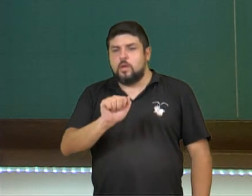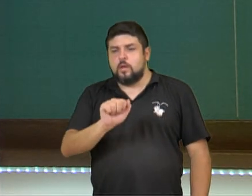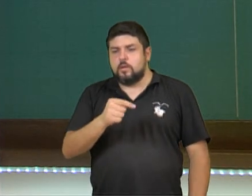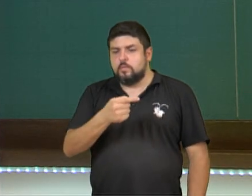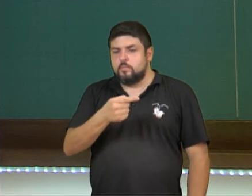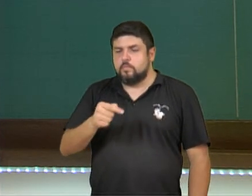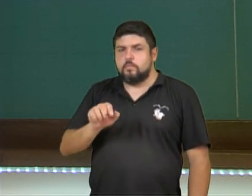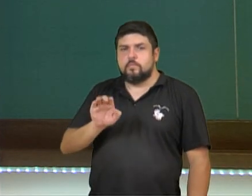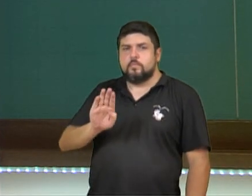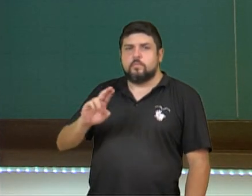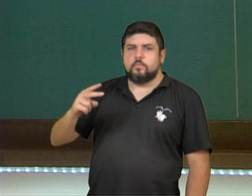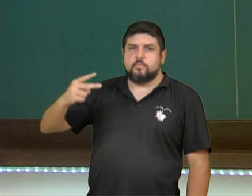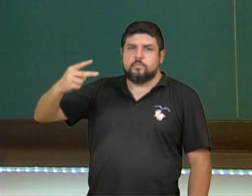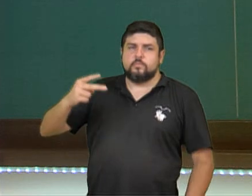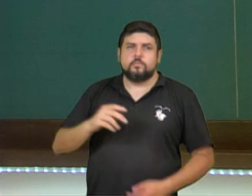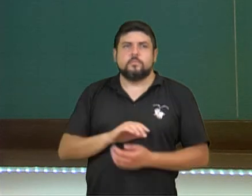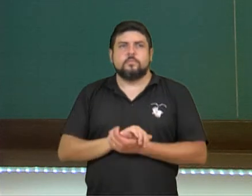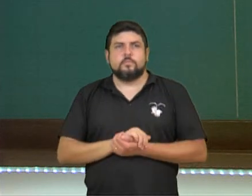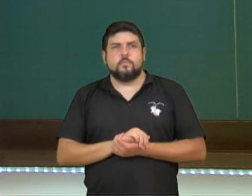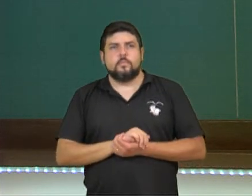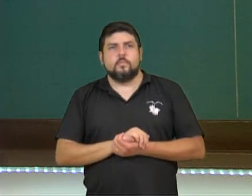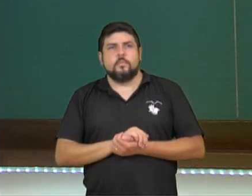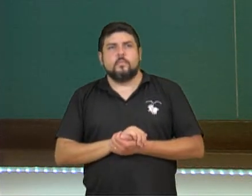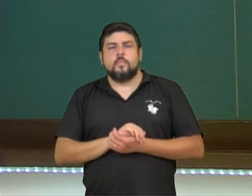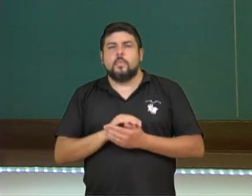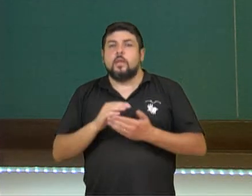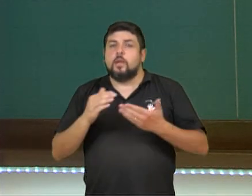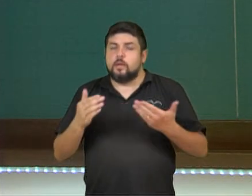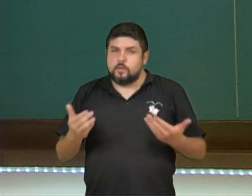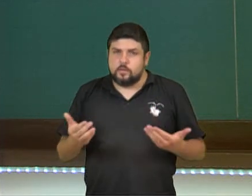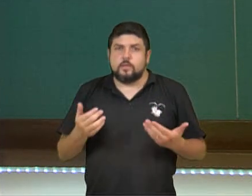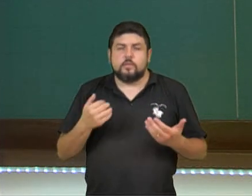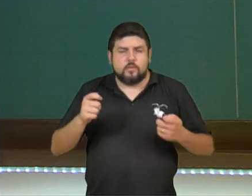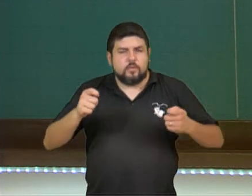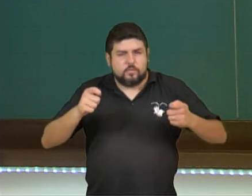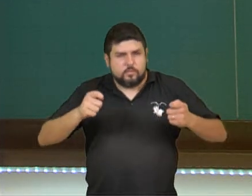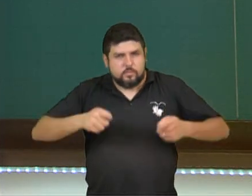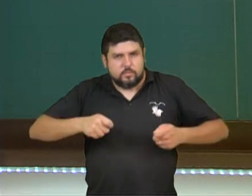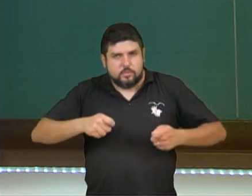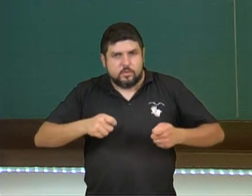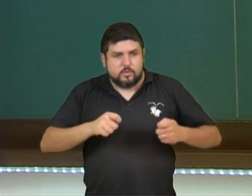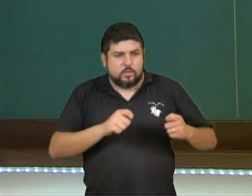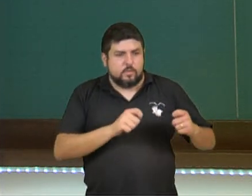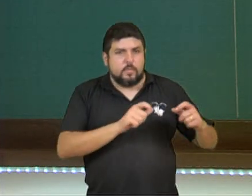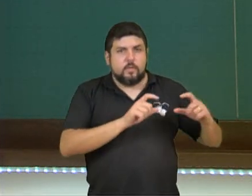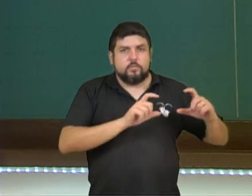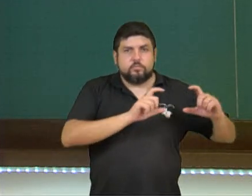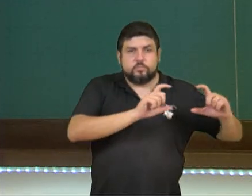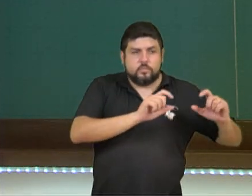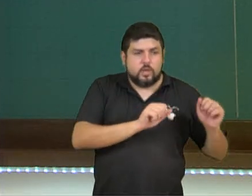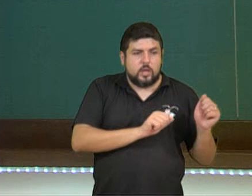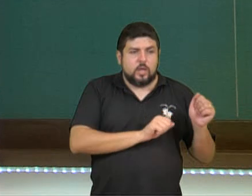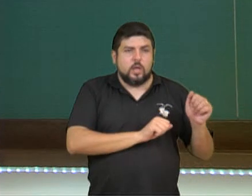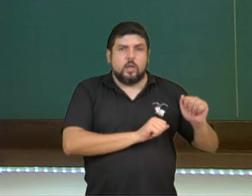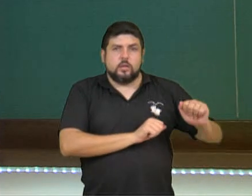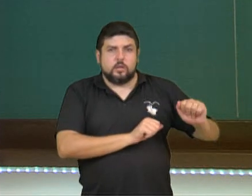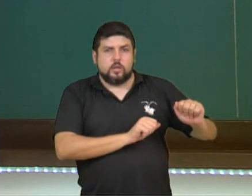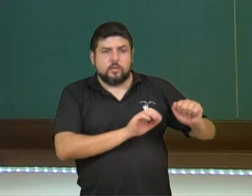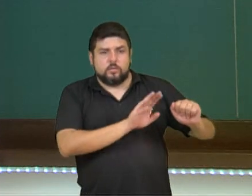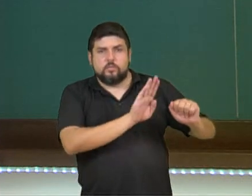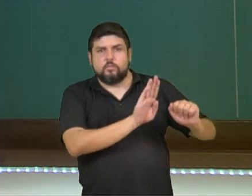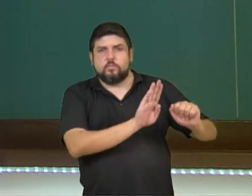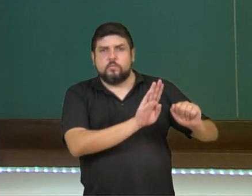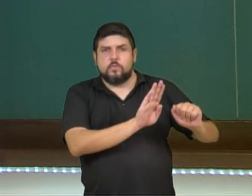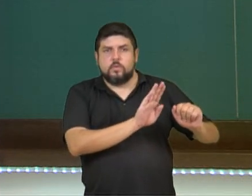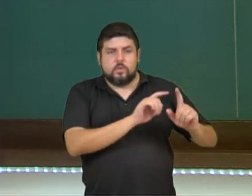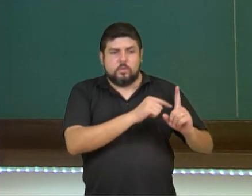verdade, o quadrado da diferença, ele se enquadra dentro do quadrado da soma, ok? Porque eu estou somando um termo com